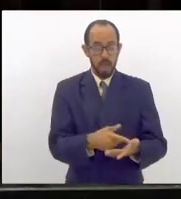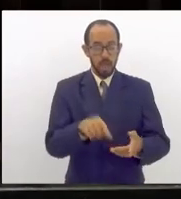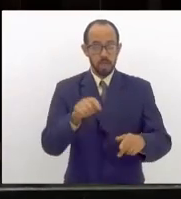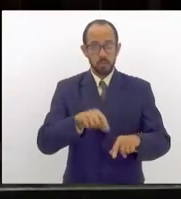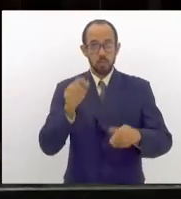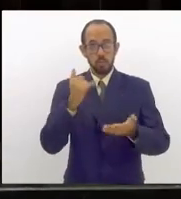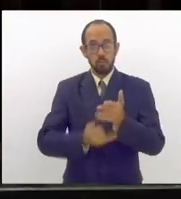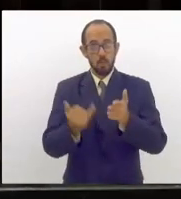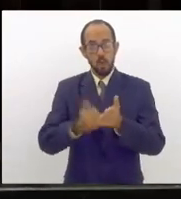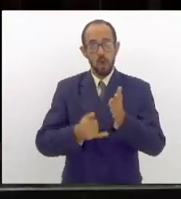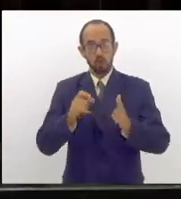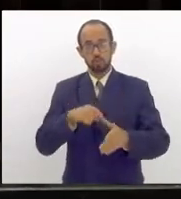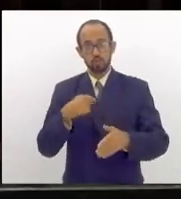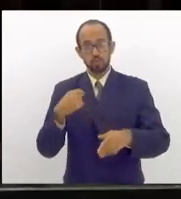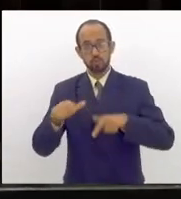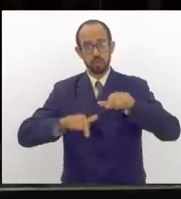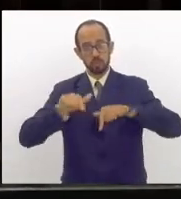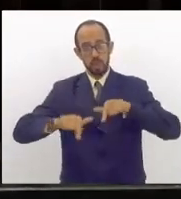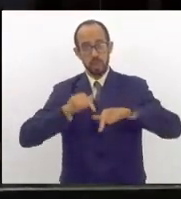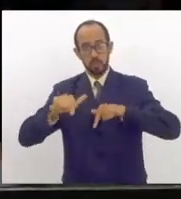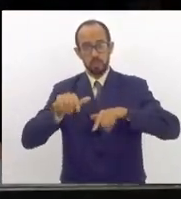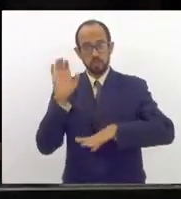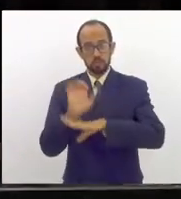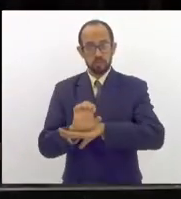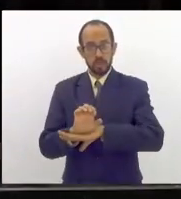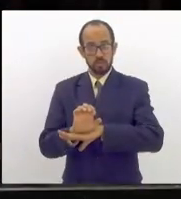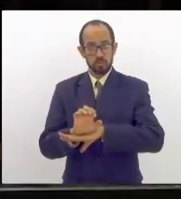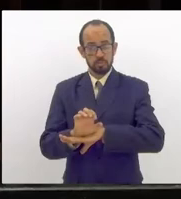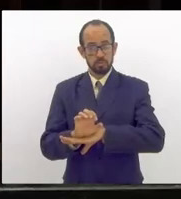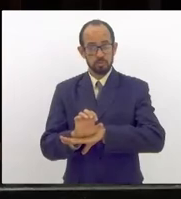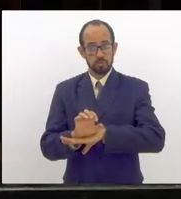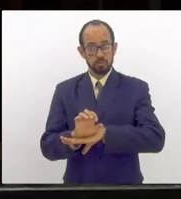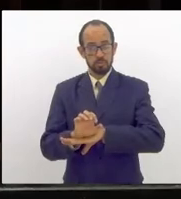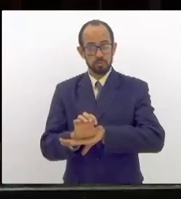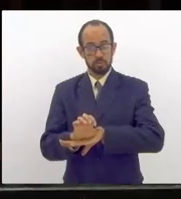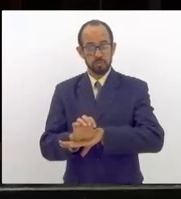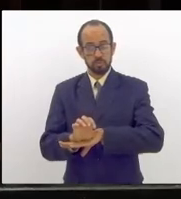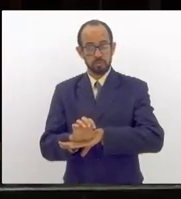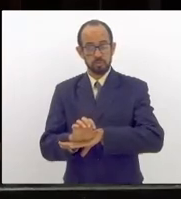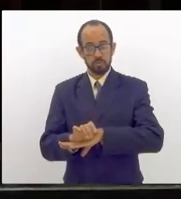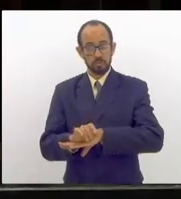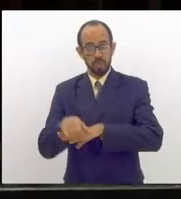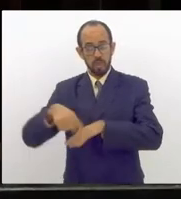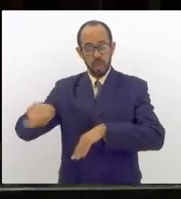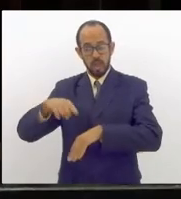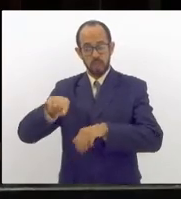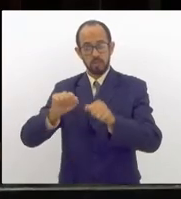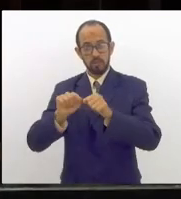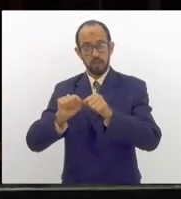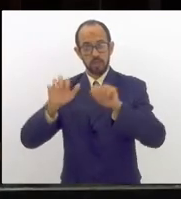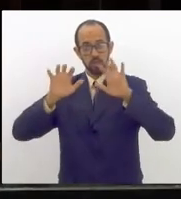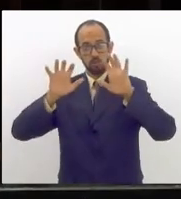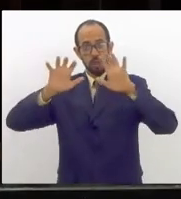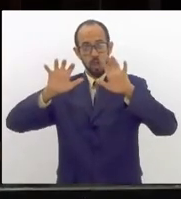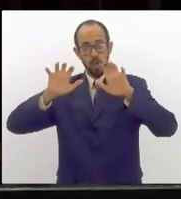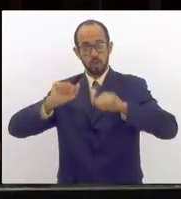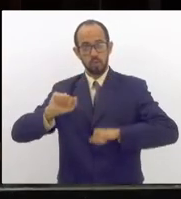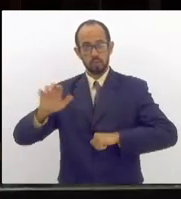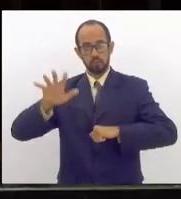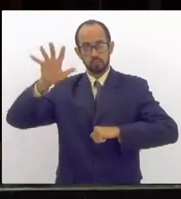trabalhadores do Estado é eles que imprime o terror nas comunidade